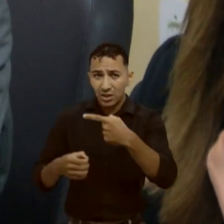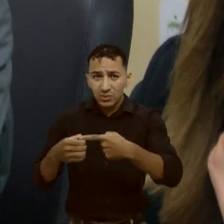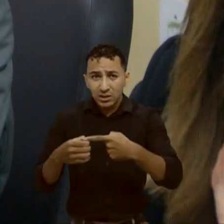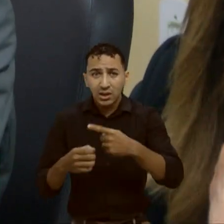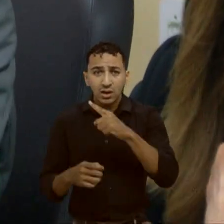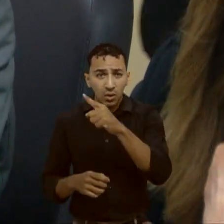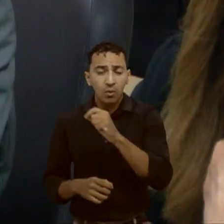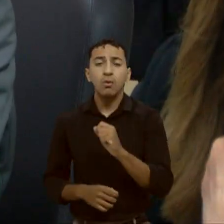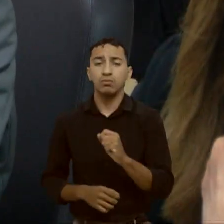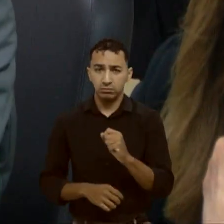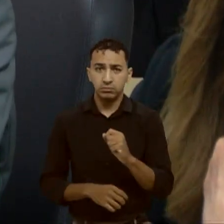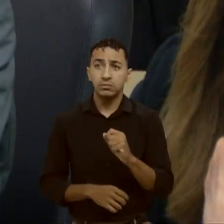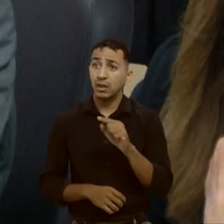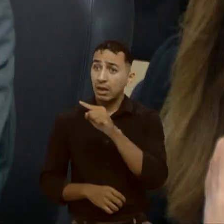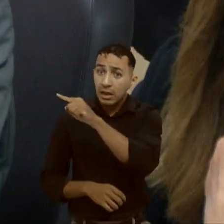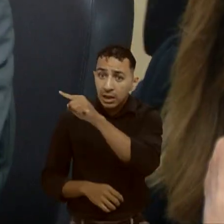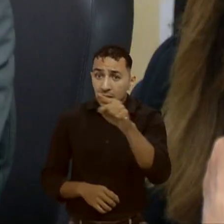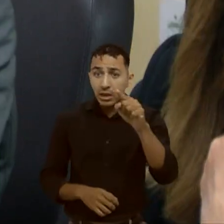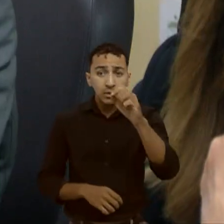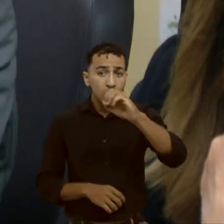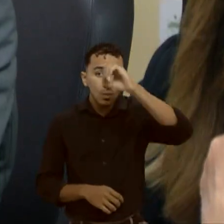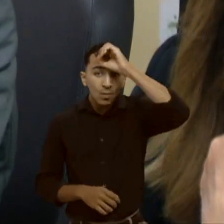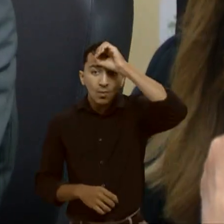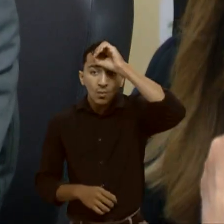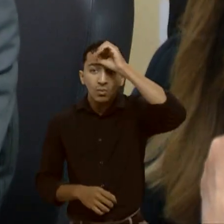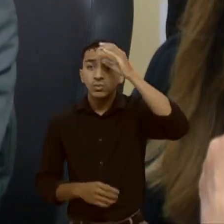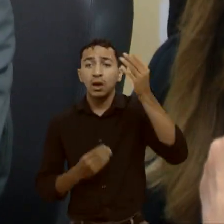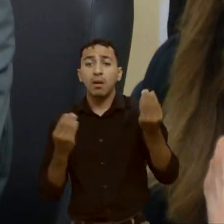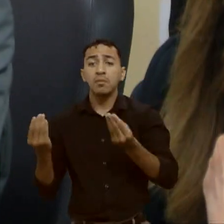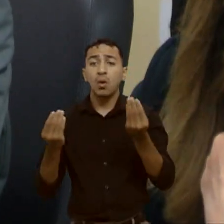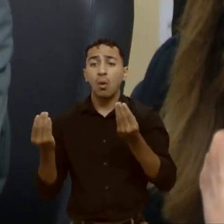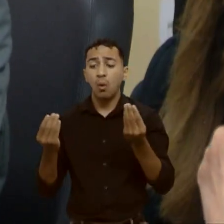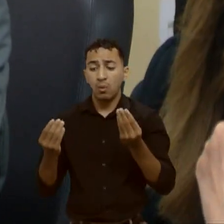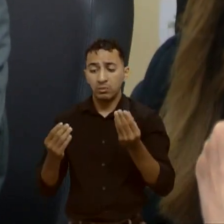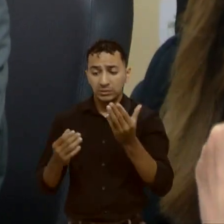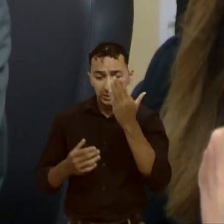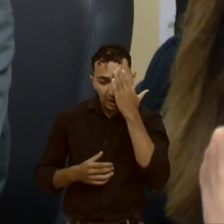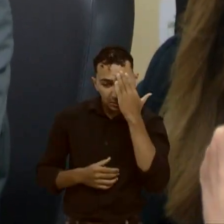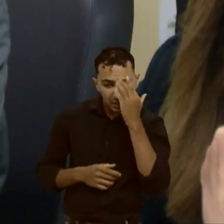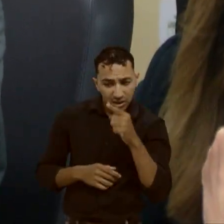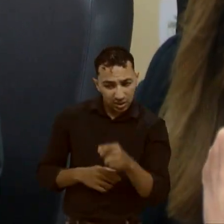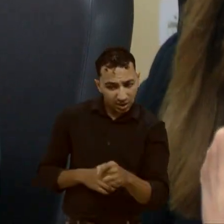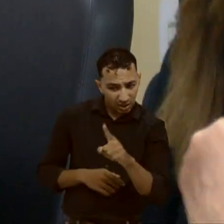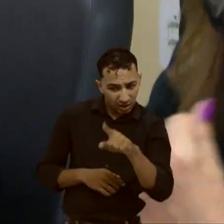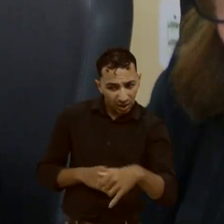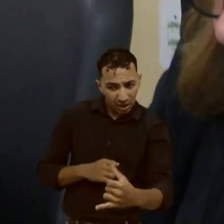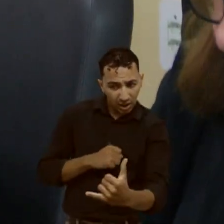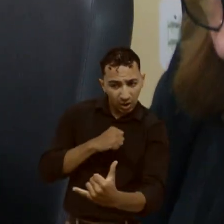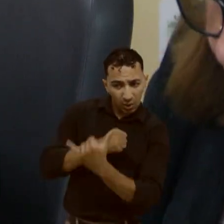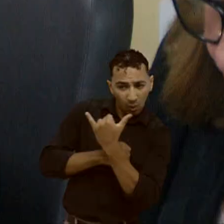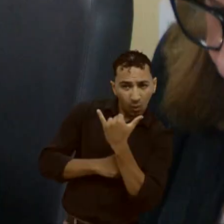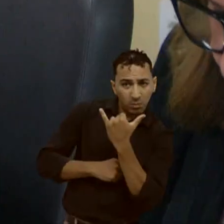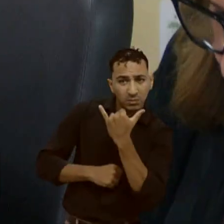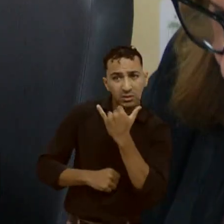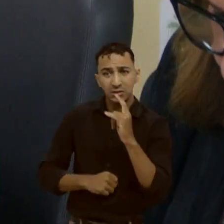têm a educação e a expertise para identificar quando estão realmente caindo numa